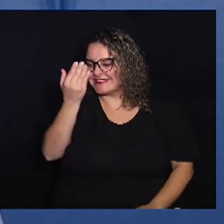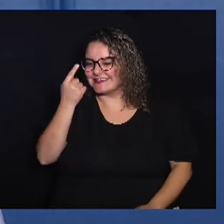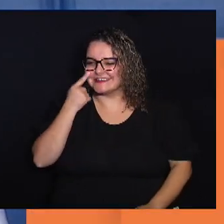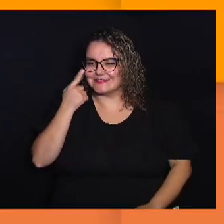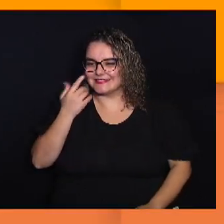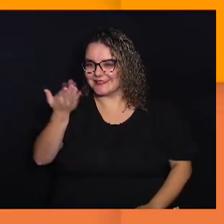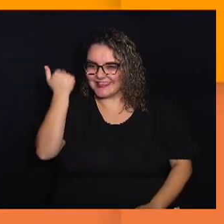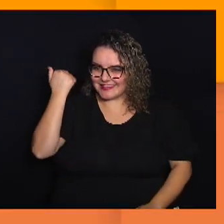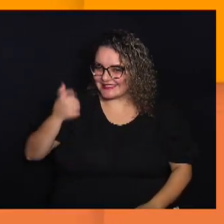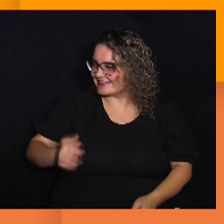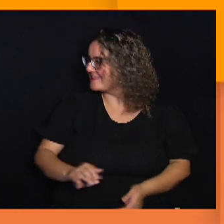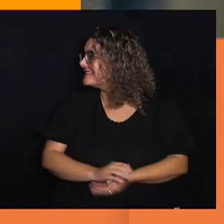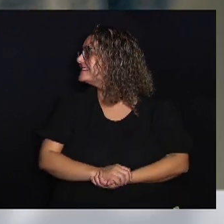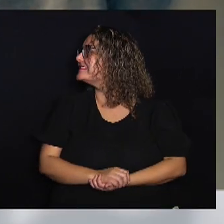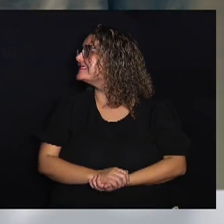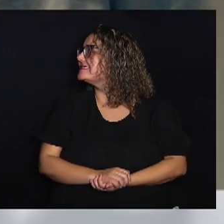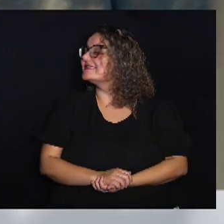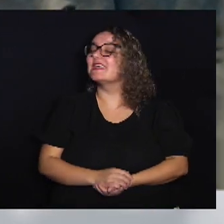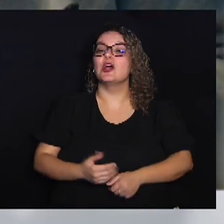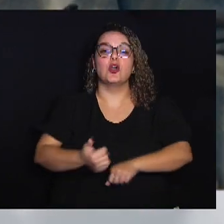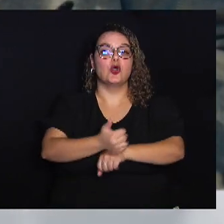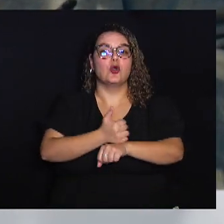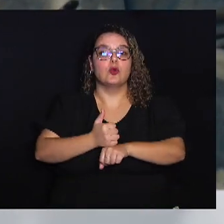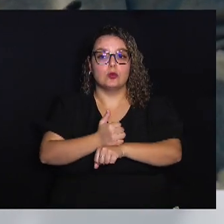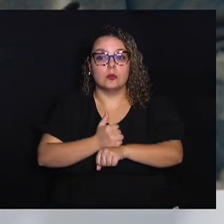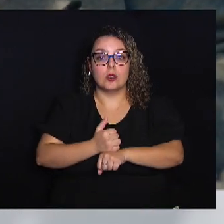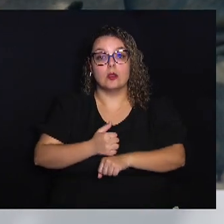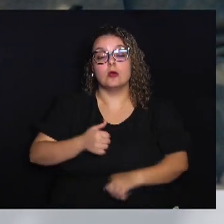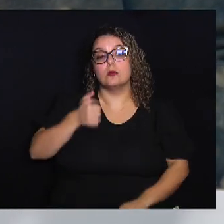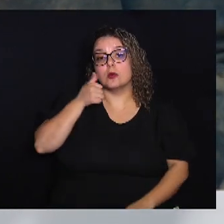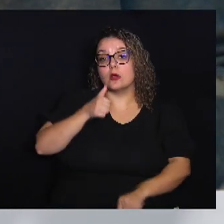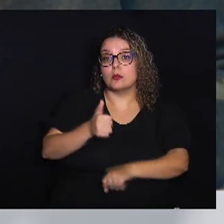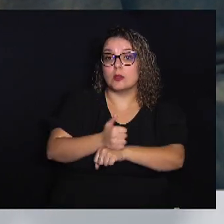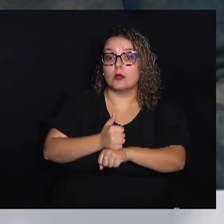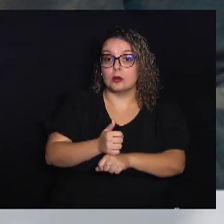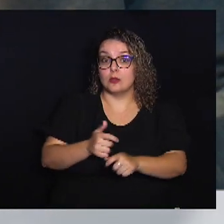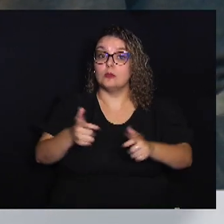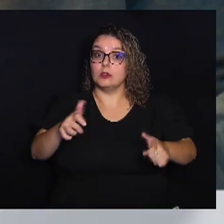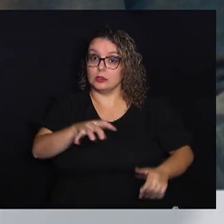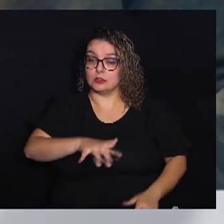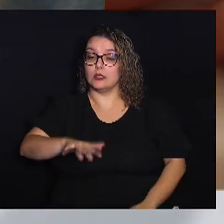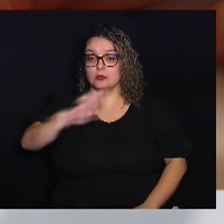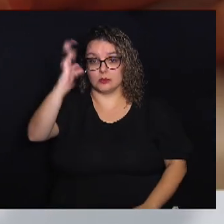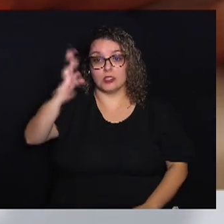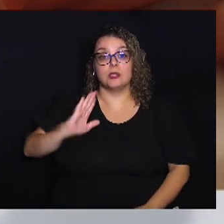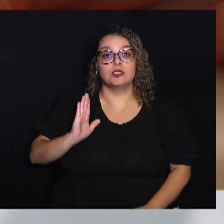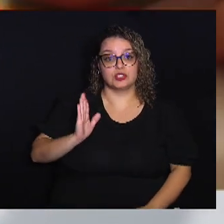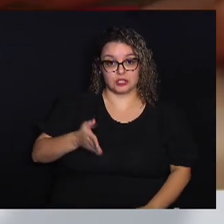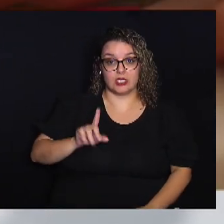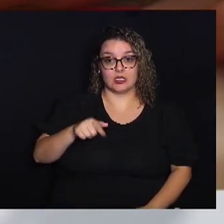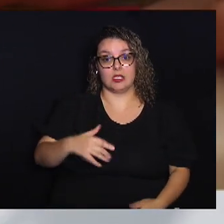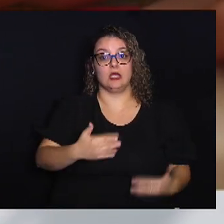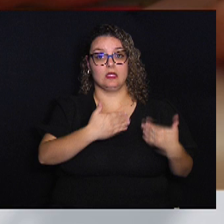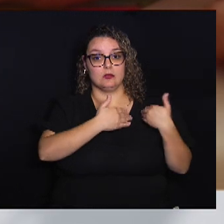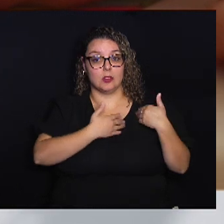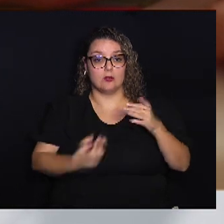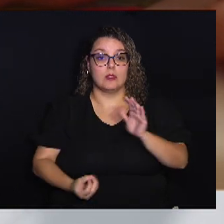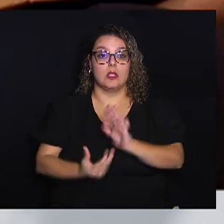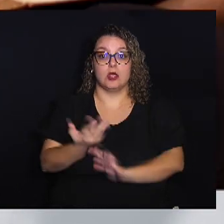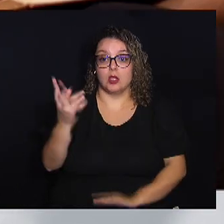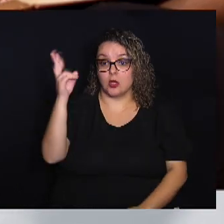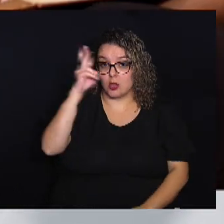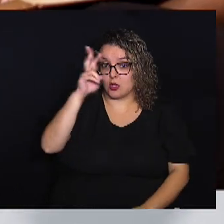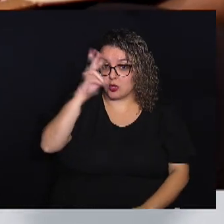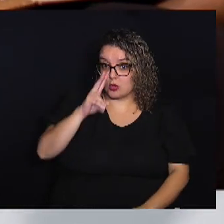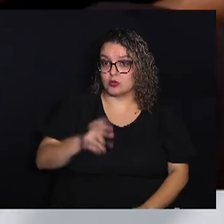aí, bora! O profissional ou a profissional está em alta no mercado brasileiro, já que é responsável por criar e